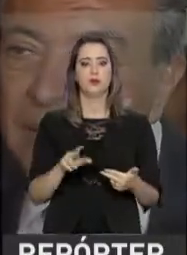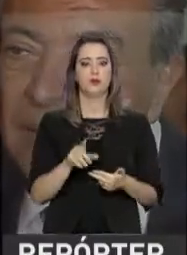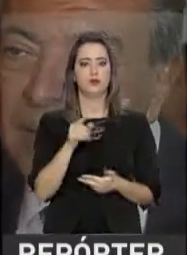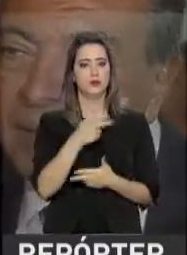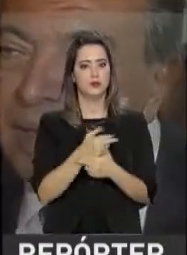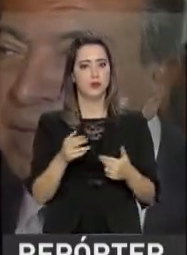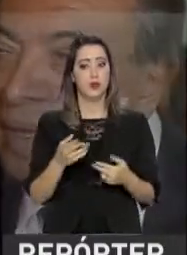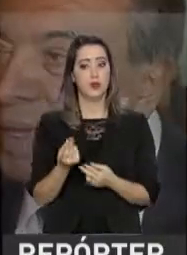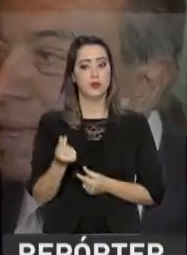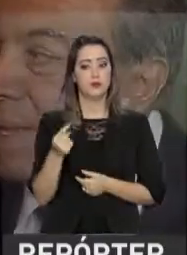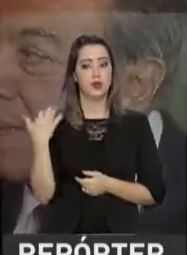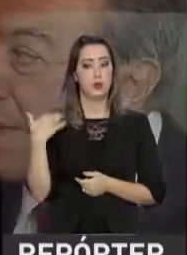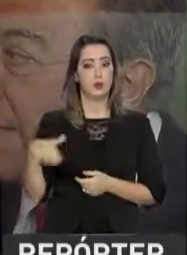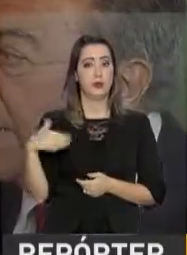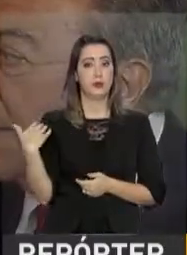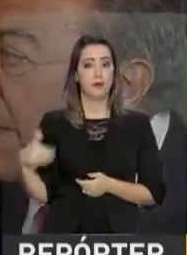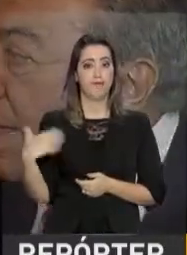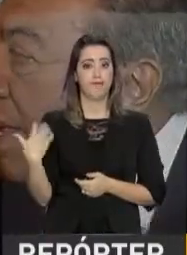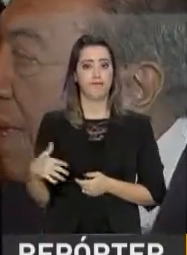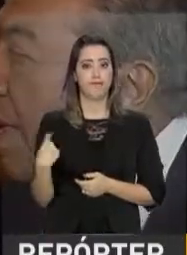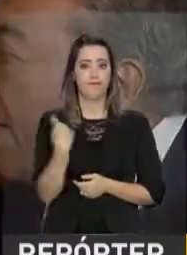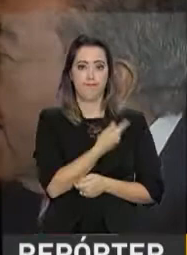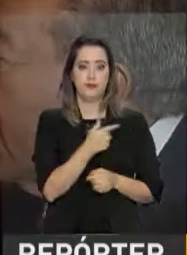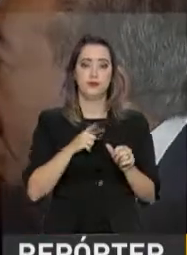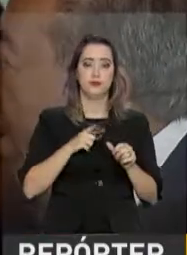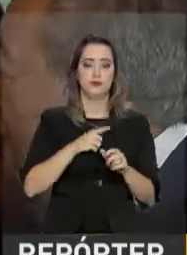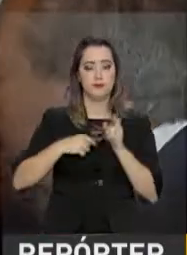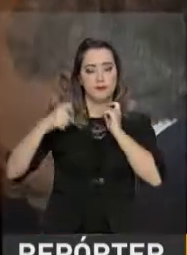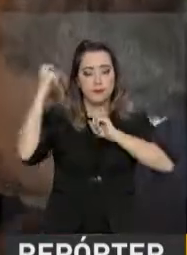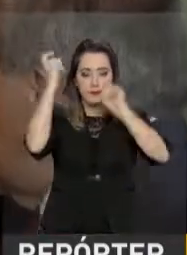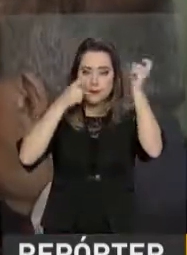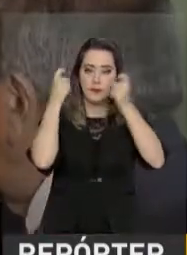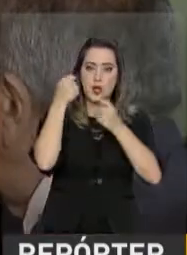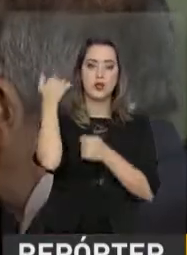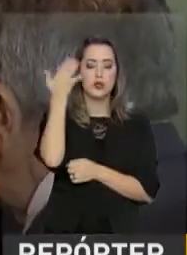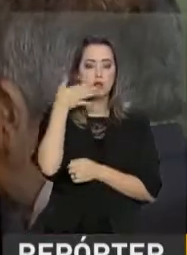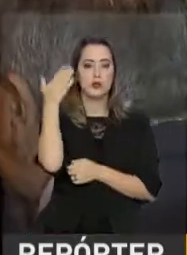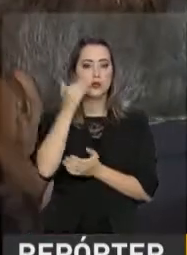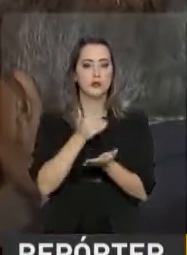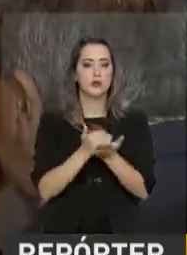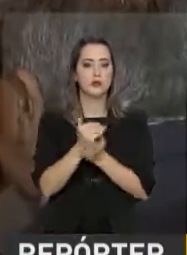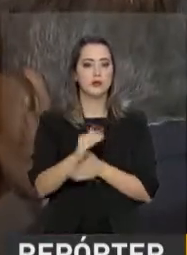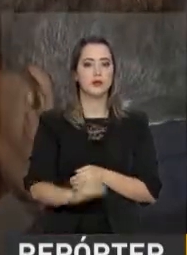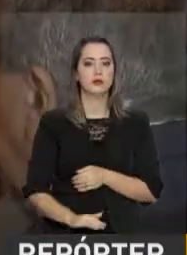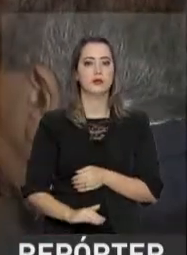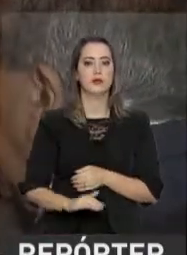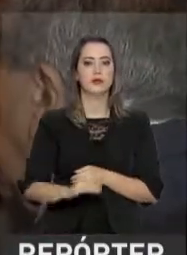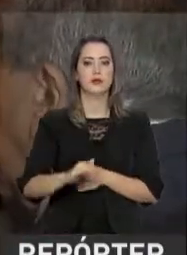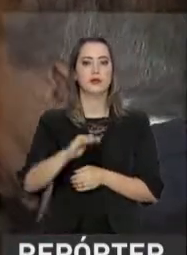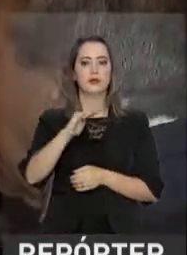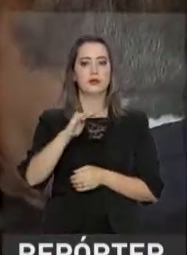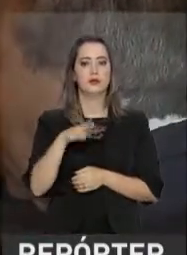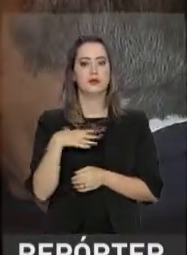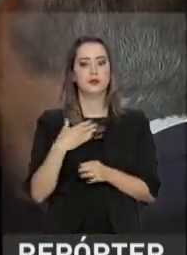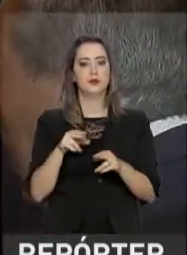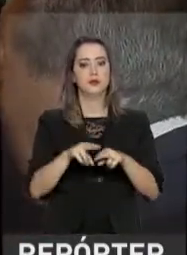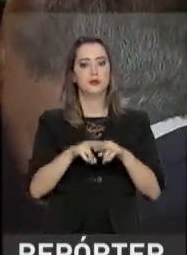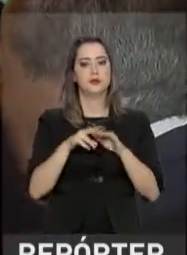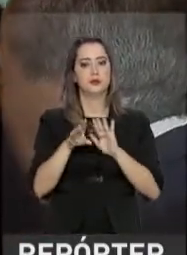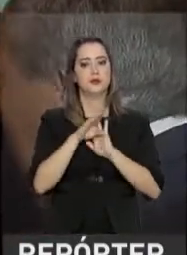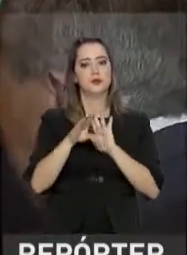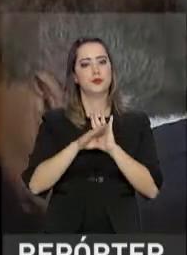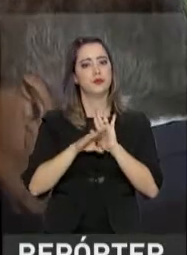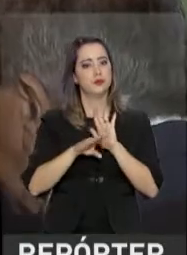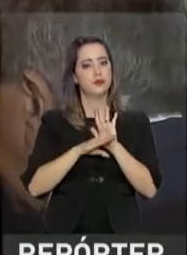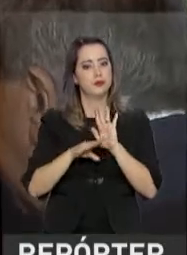explicar desde muito cedo para as nossas crianças através desse projeto é uma forma lúdica de uma forma é que vai induzir